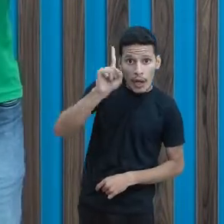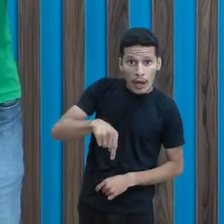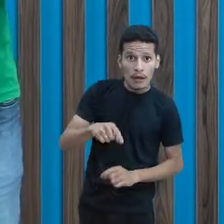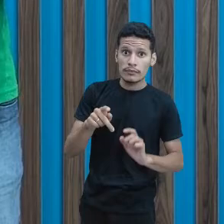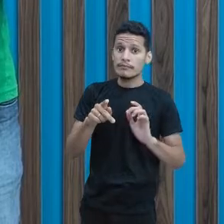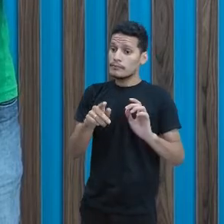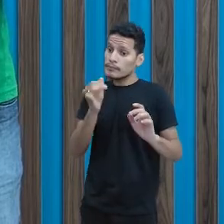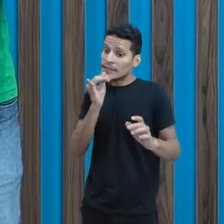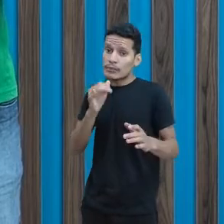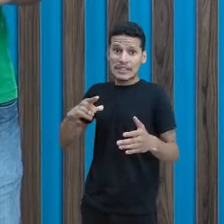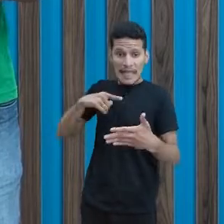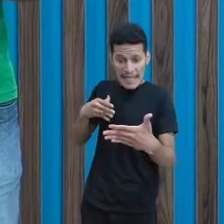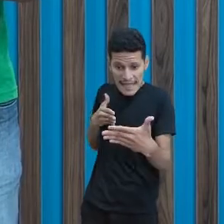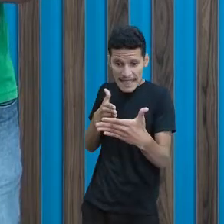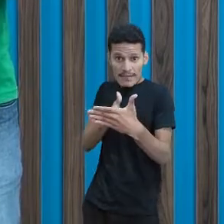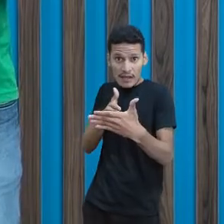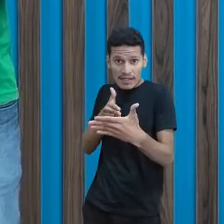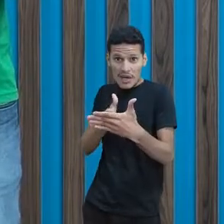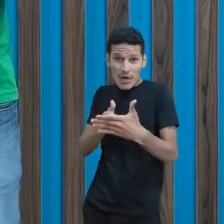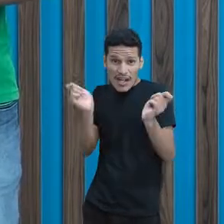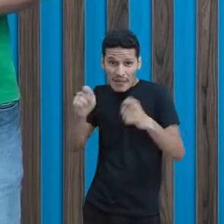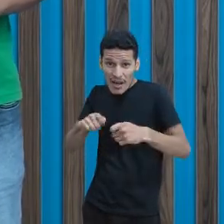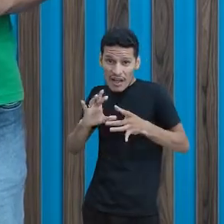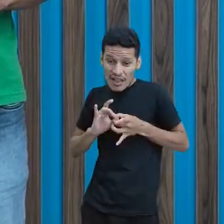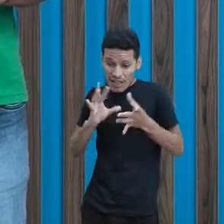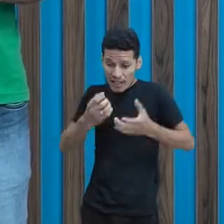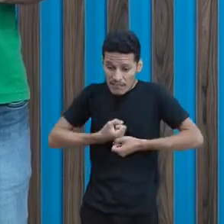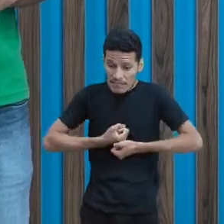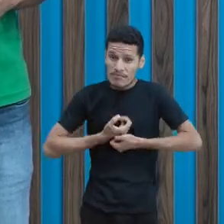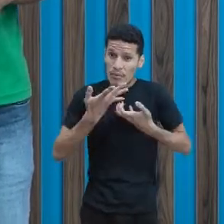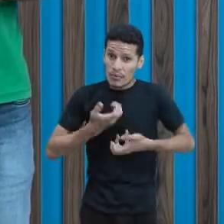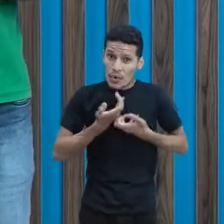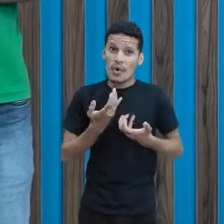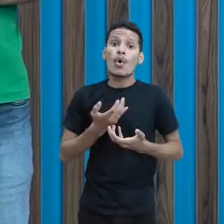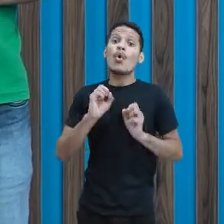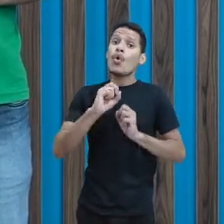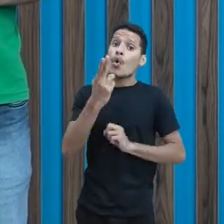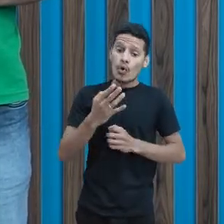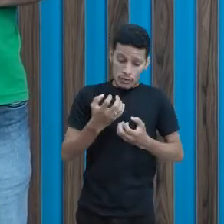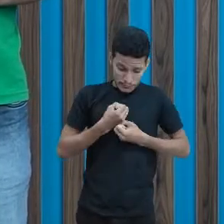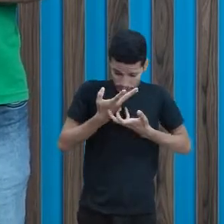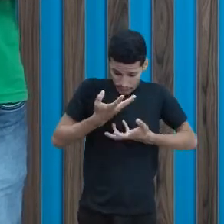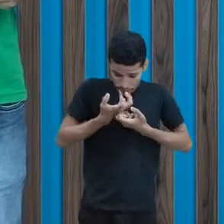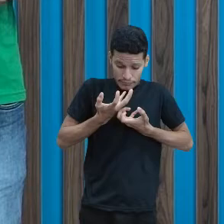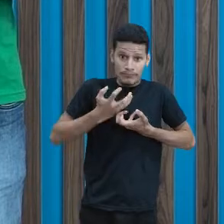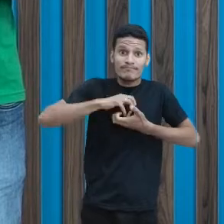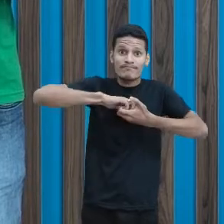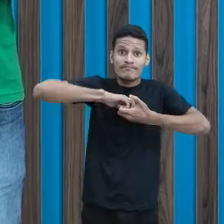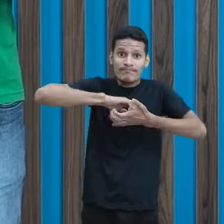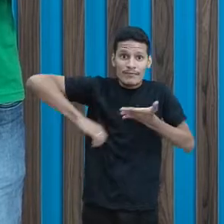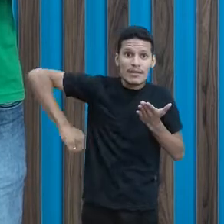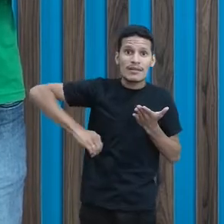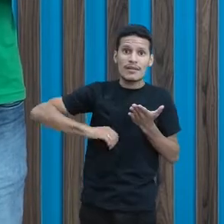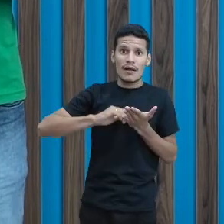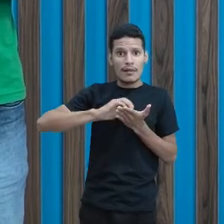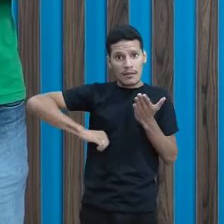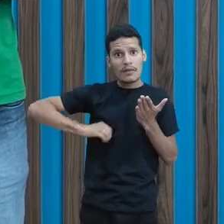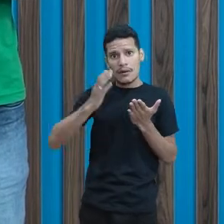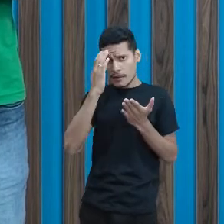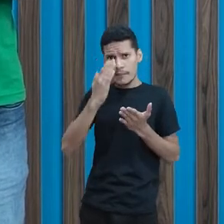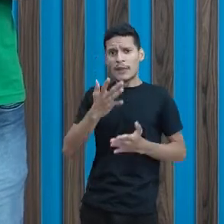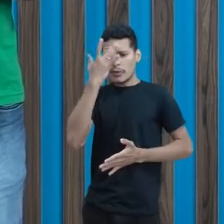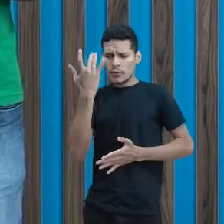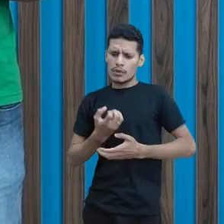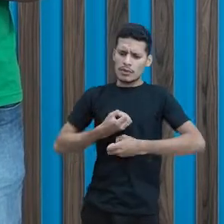se limita a sua liberdade de expressão, ou lhe tira o direito de expressão. Então, você não pode expressar suas